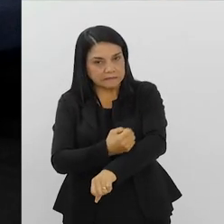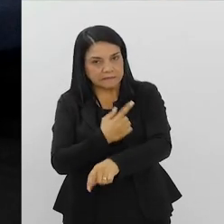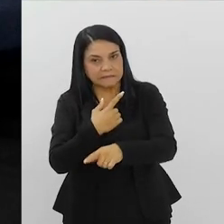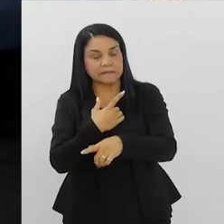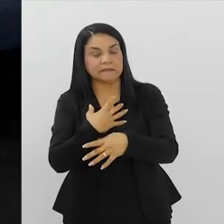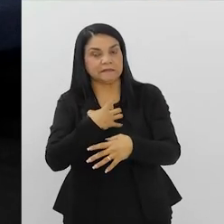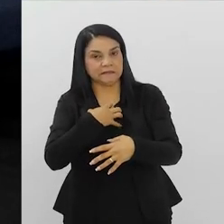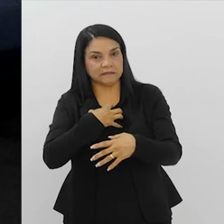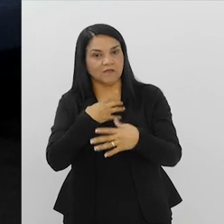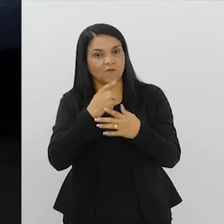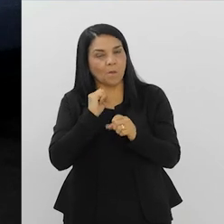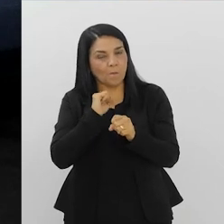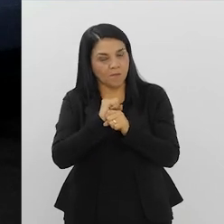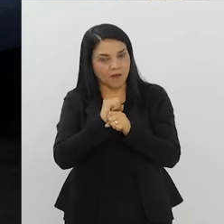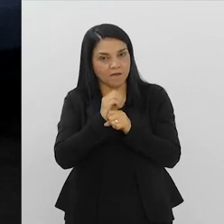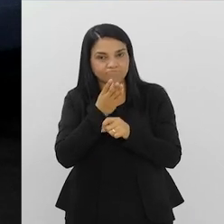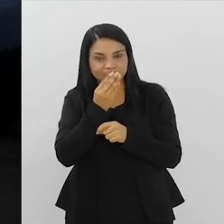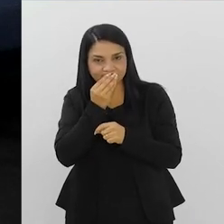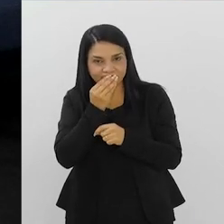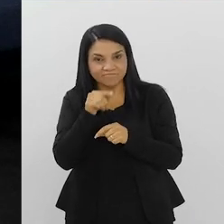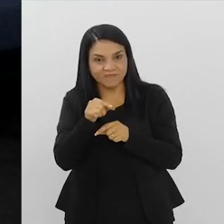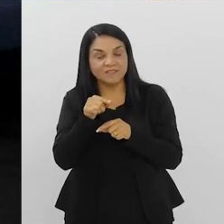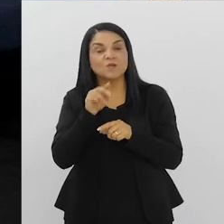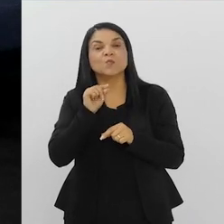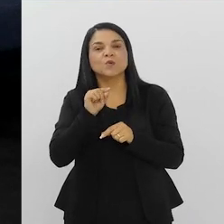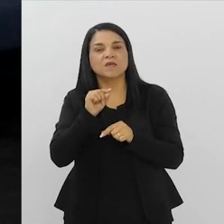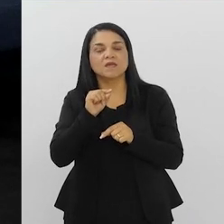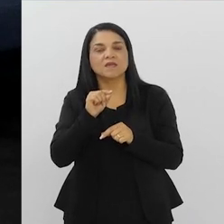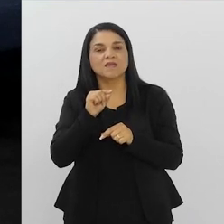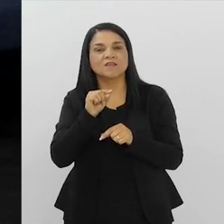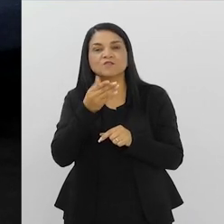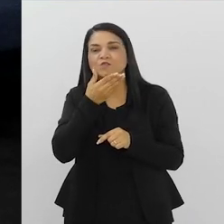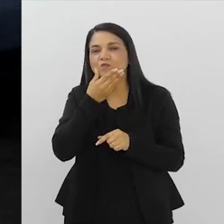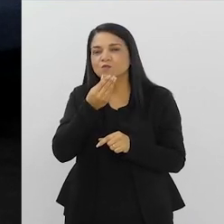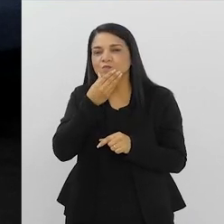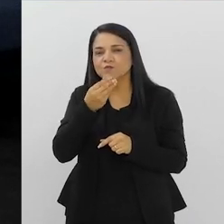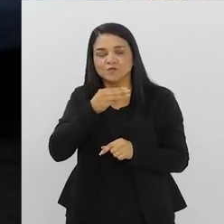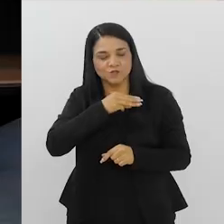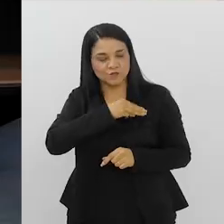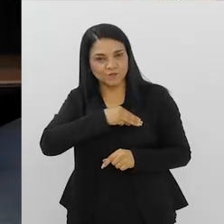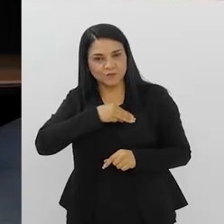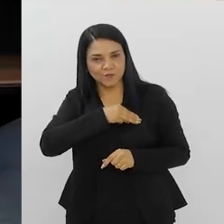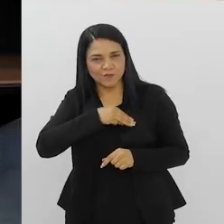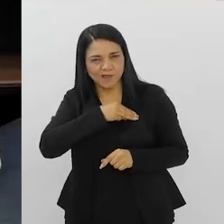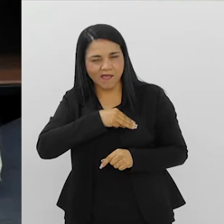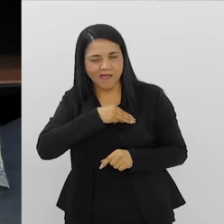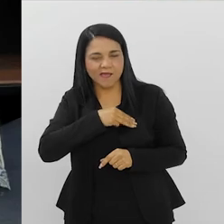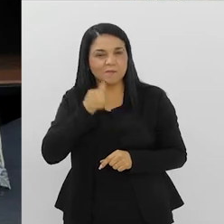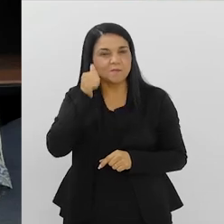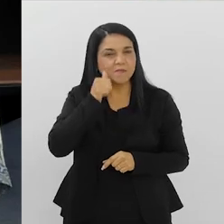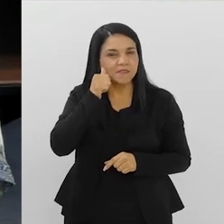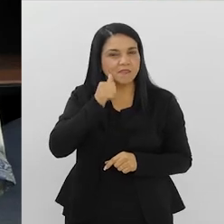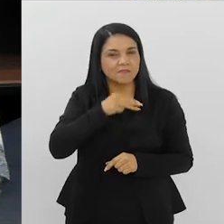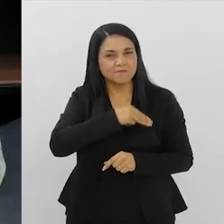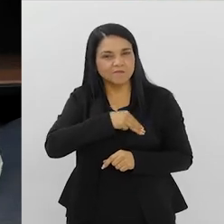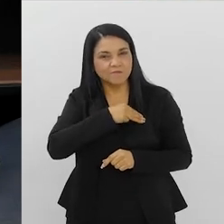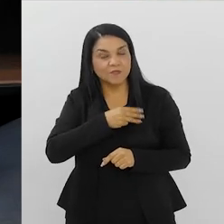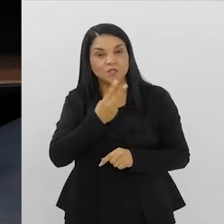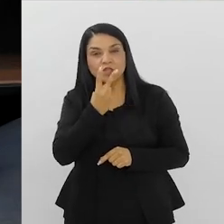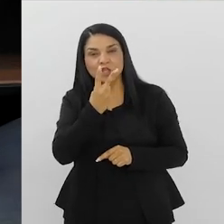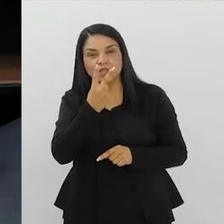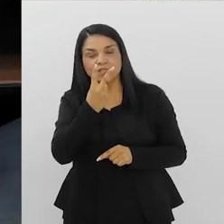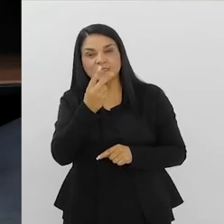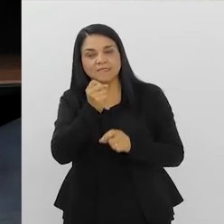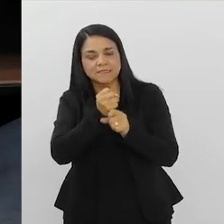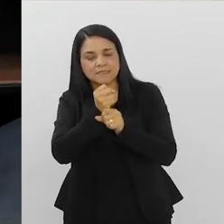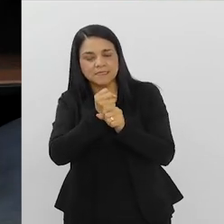social gravata e eles chamam atenção pela forma de explicar a paciência